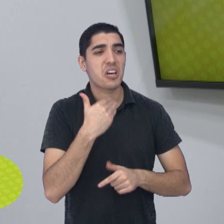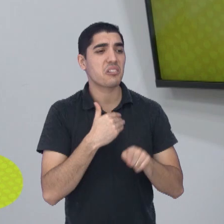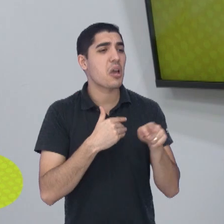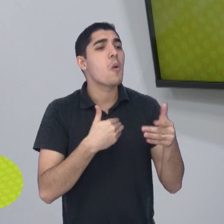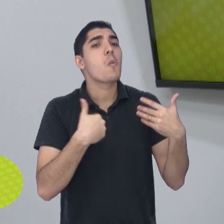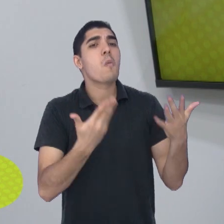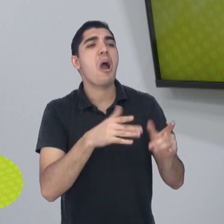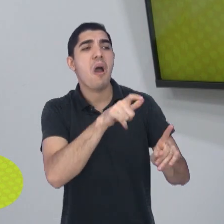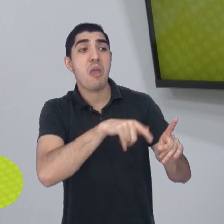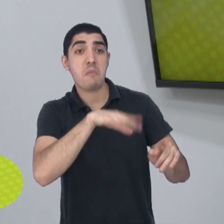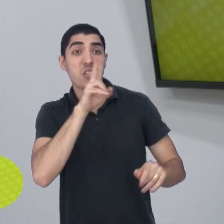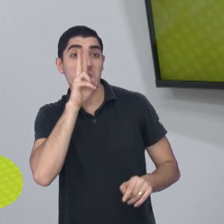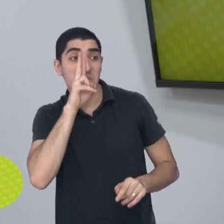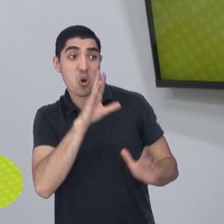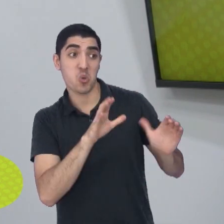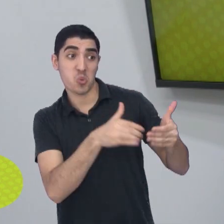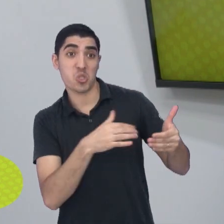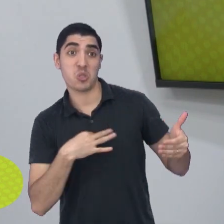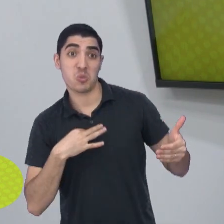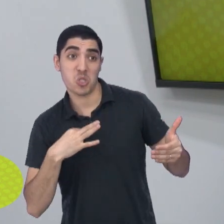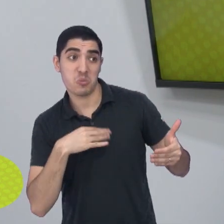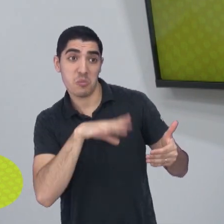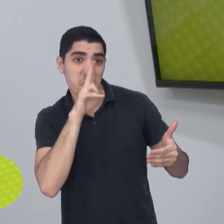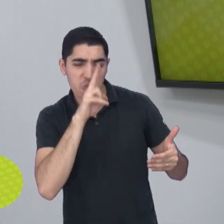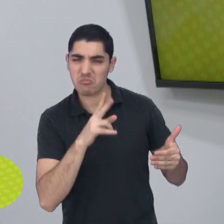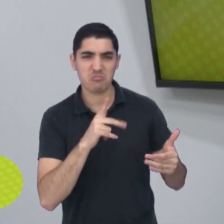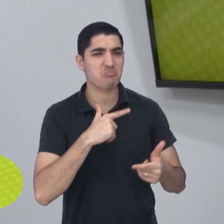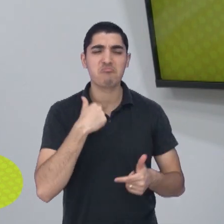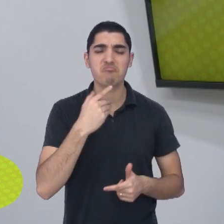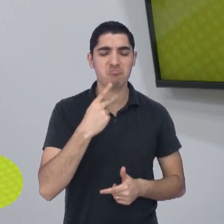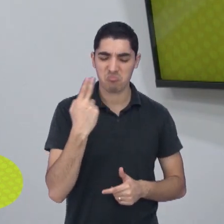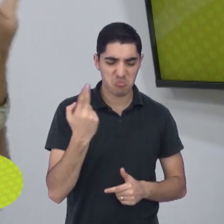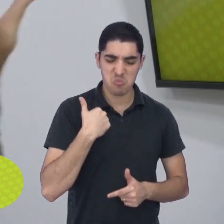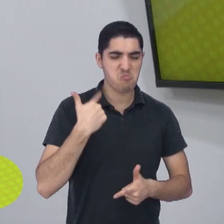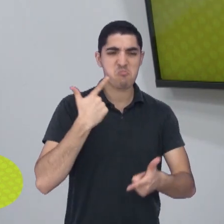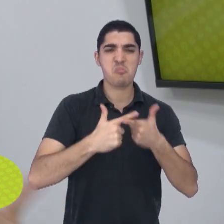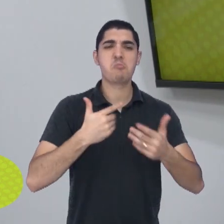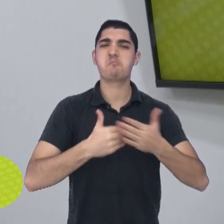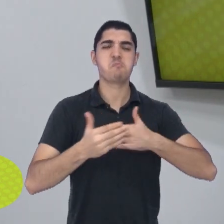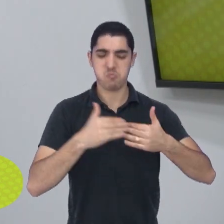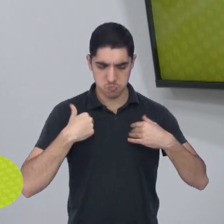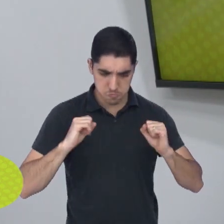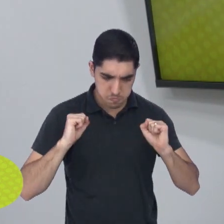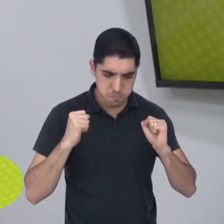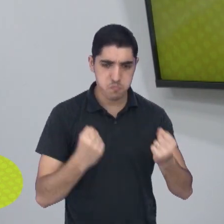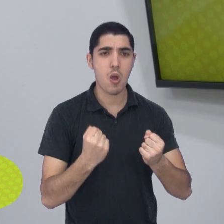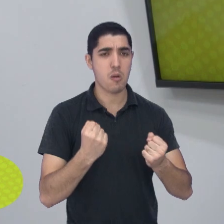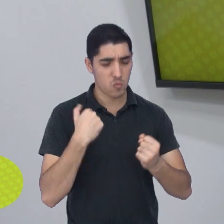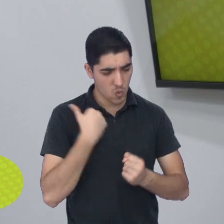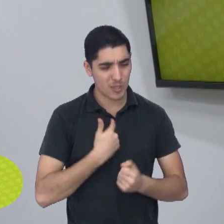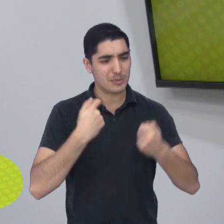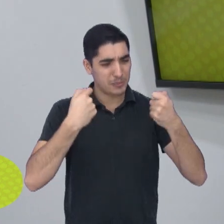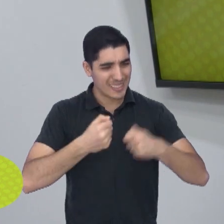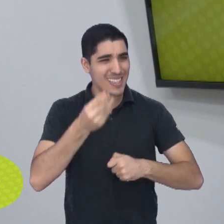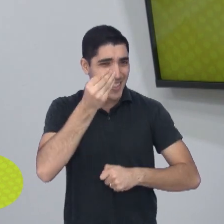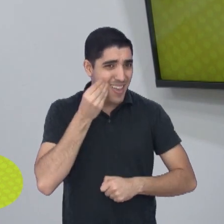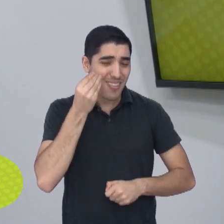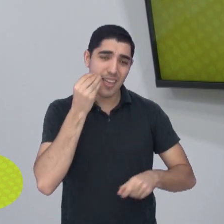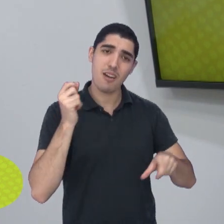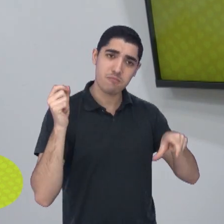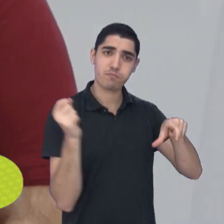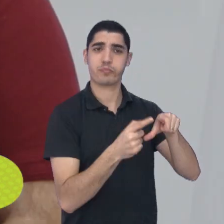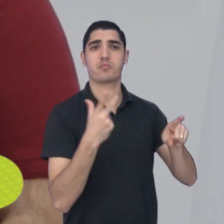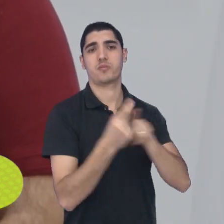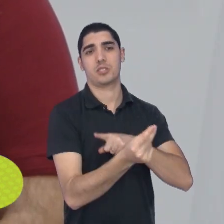trabalhar para que alguma coisa de melhor ocorra e que a gente passe para tudo que nos cerque, porque a expectativa é essa, aquilo que nós temos de